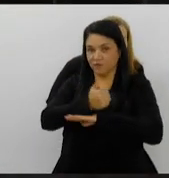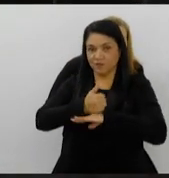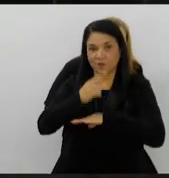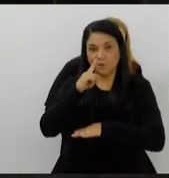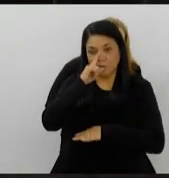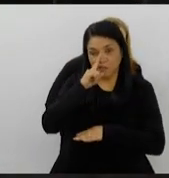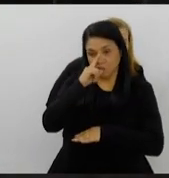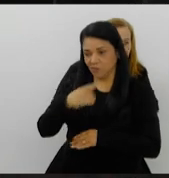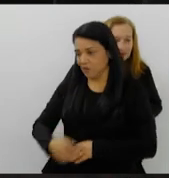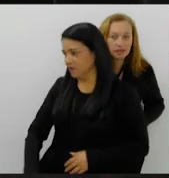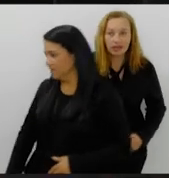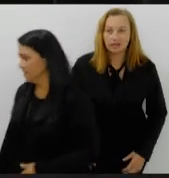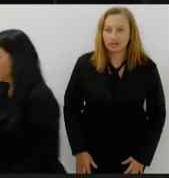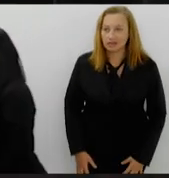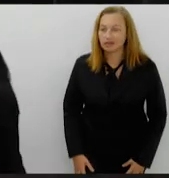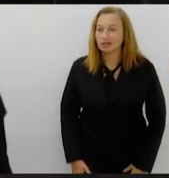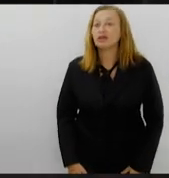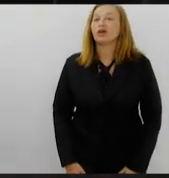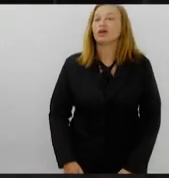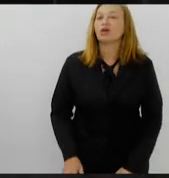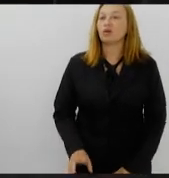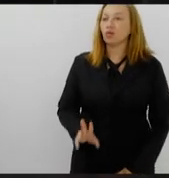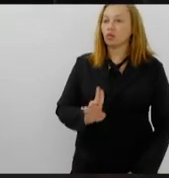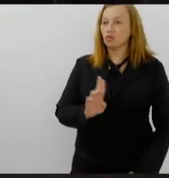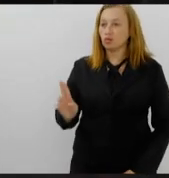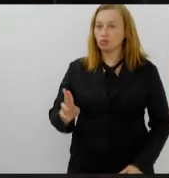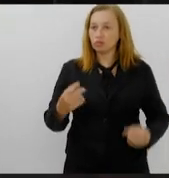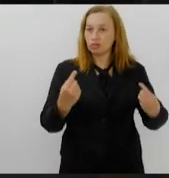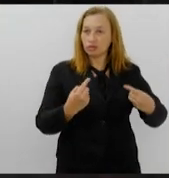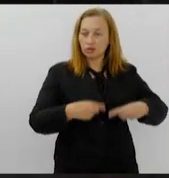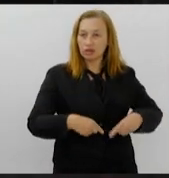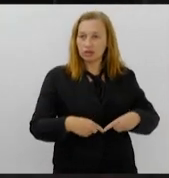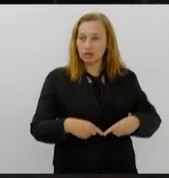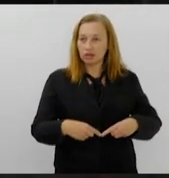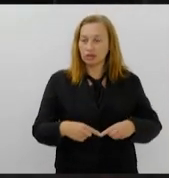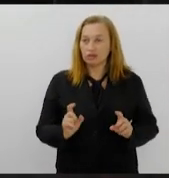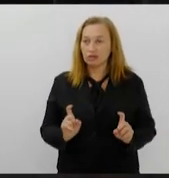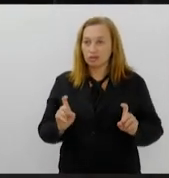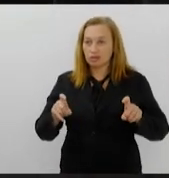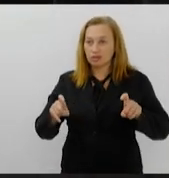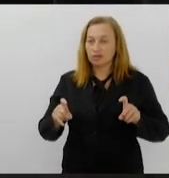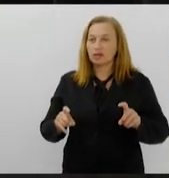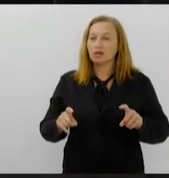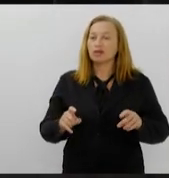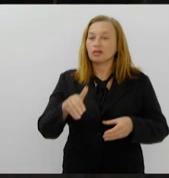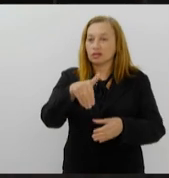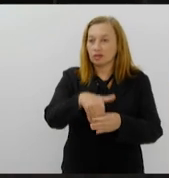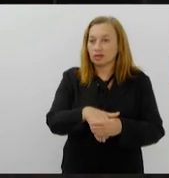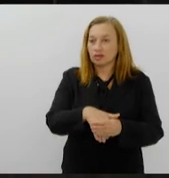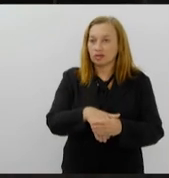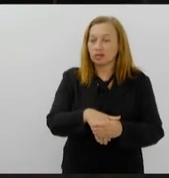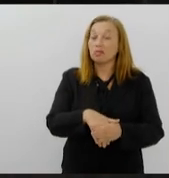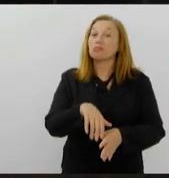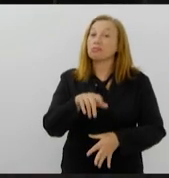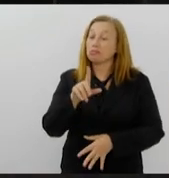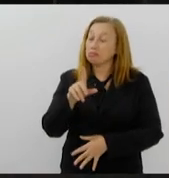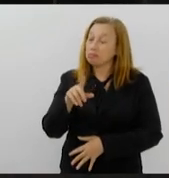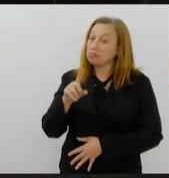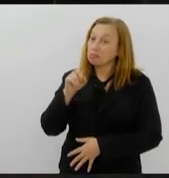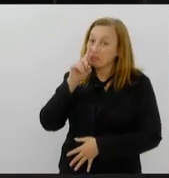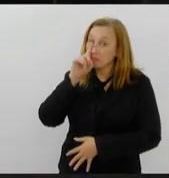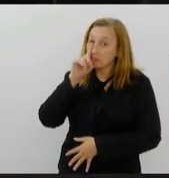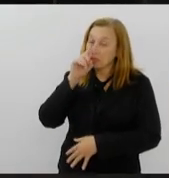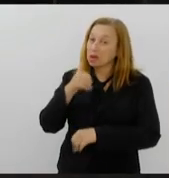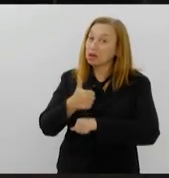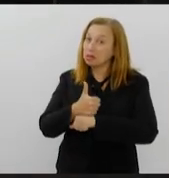risco. Colocar os nomes para disputar pleitos eleitorais está, deputada Élica, se tornando